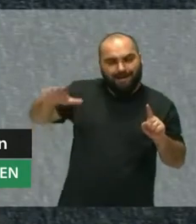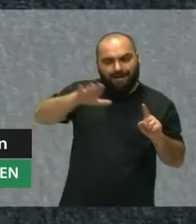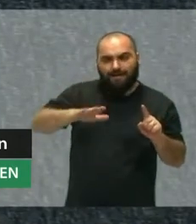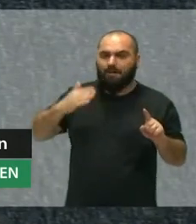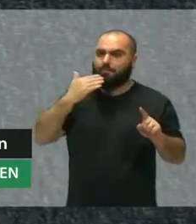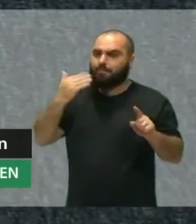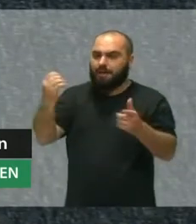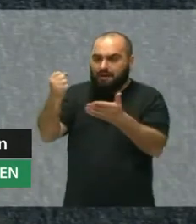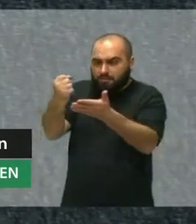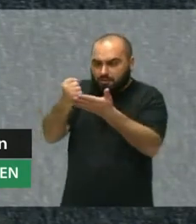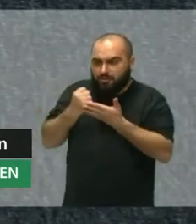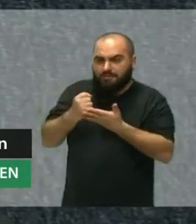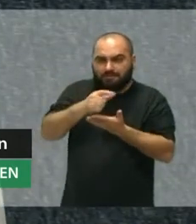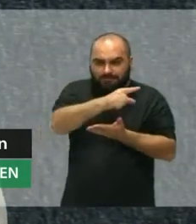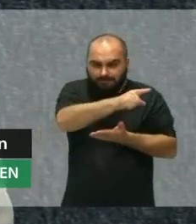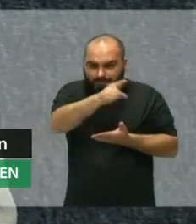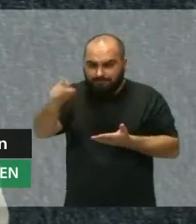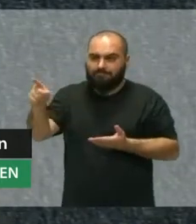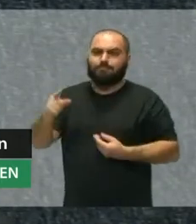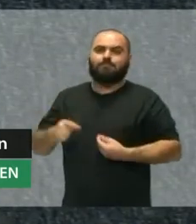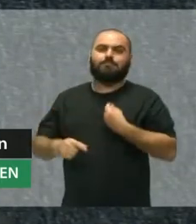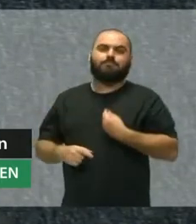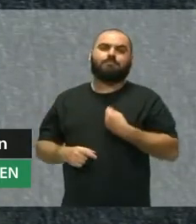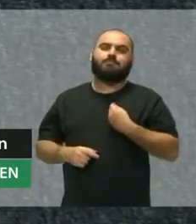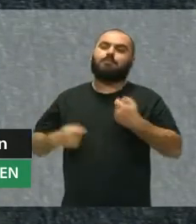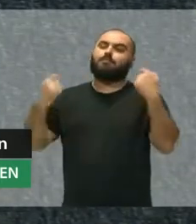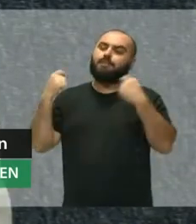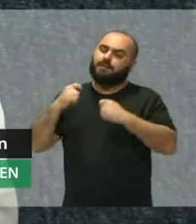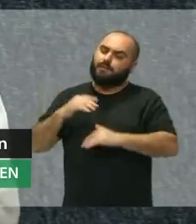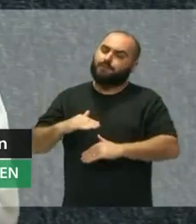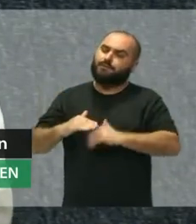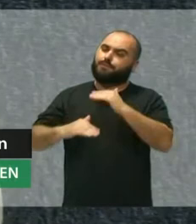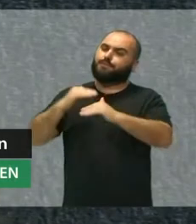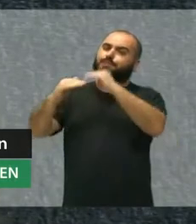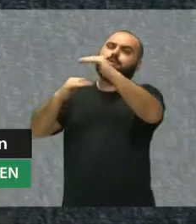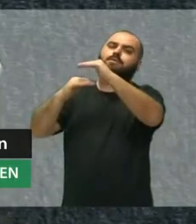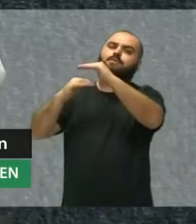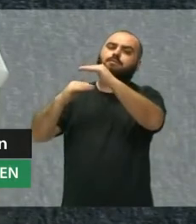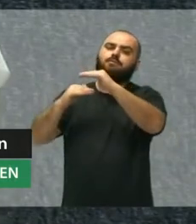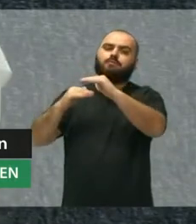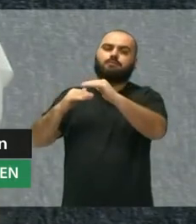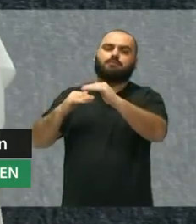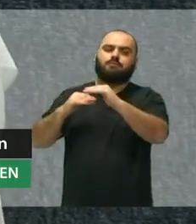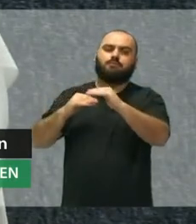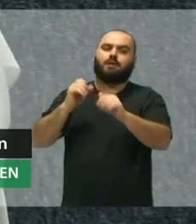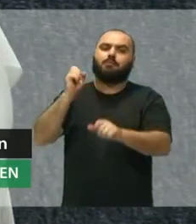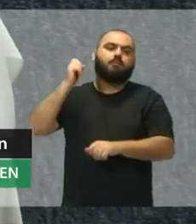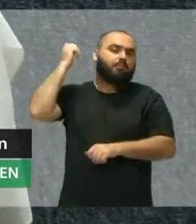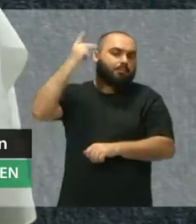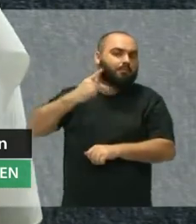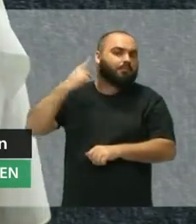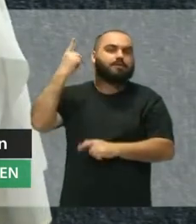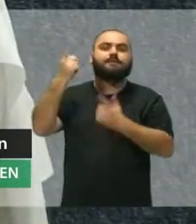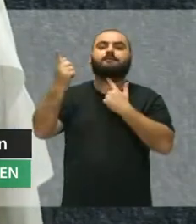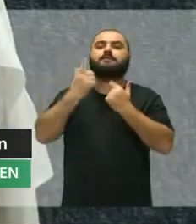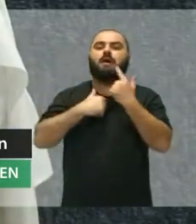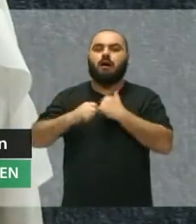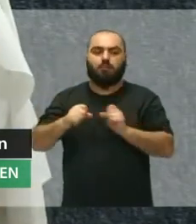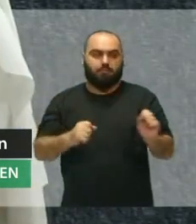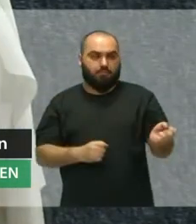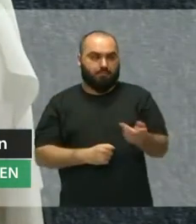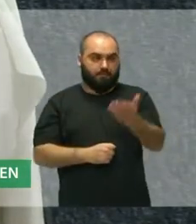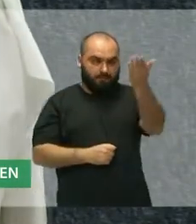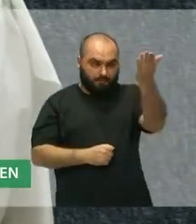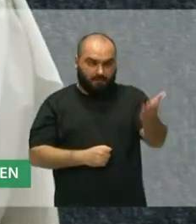ajuda de todos vocês que estão aqui. Nós precisamos evoluir nisso, nós precisamos de uma vontade política grande, aproveito a presença